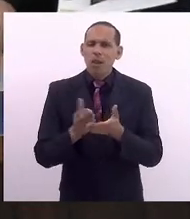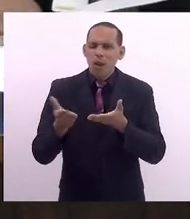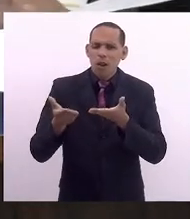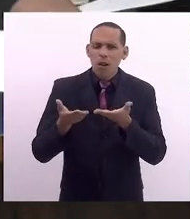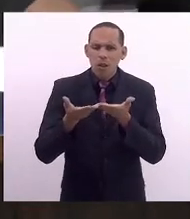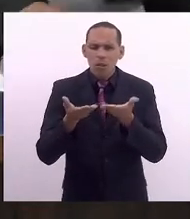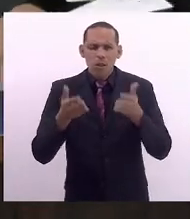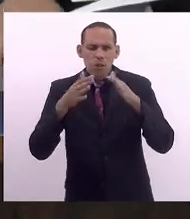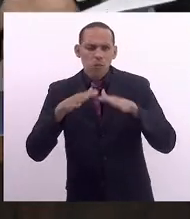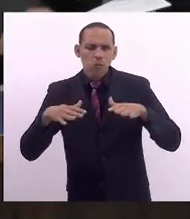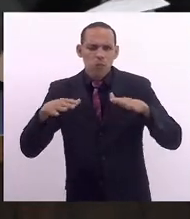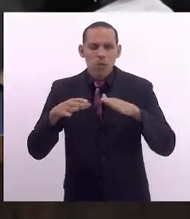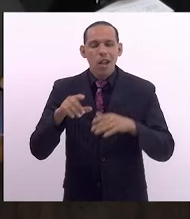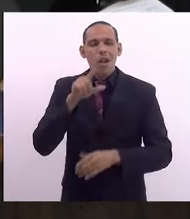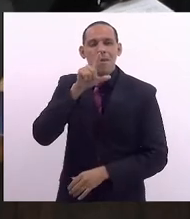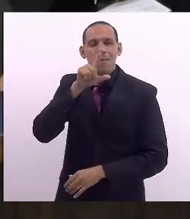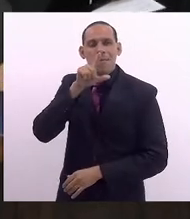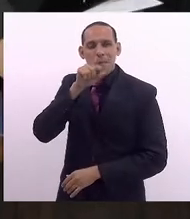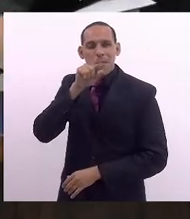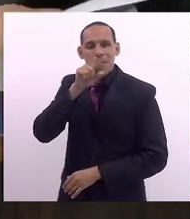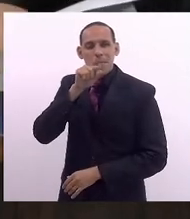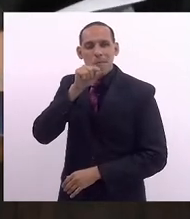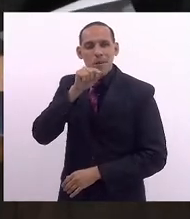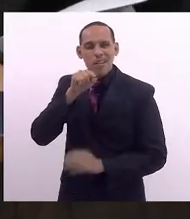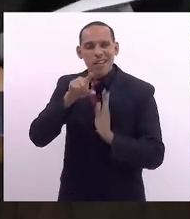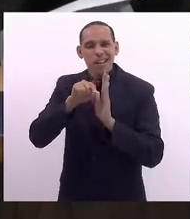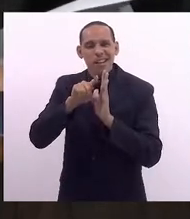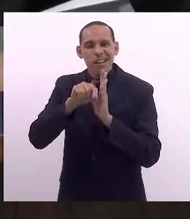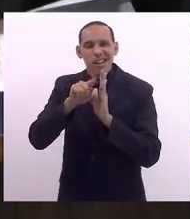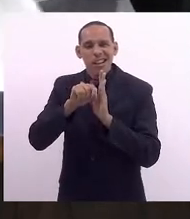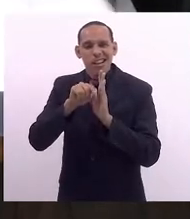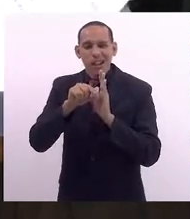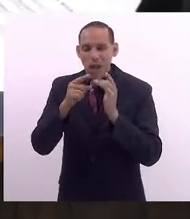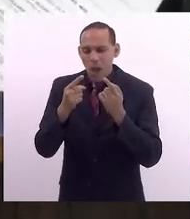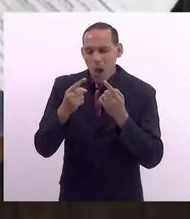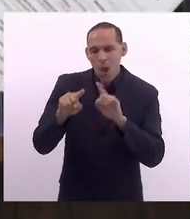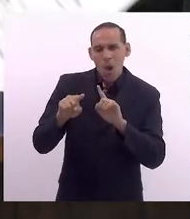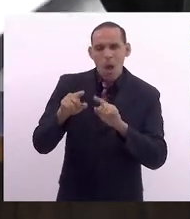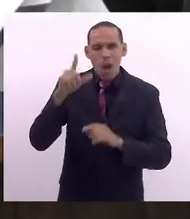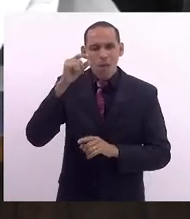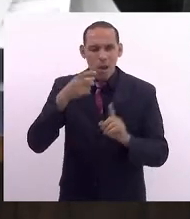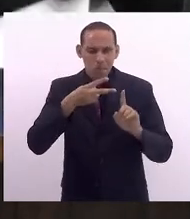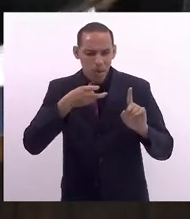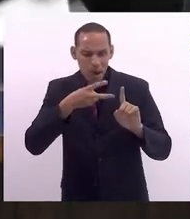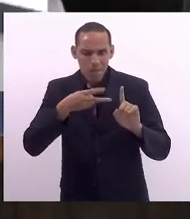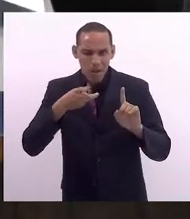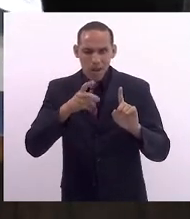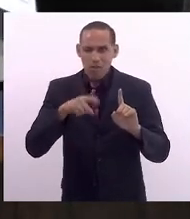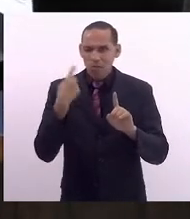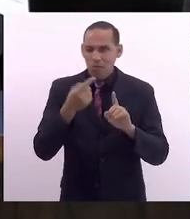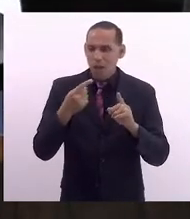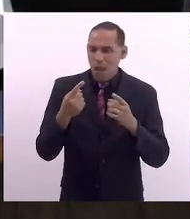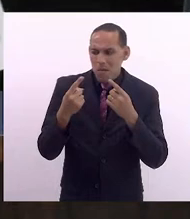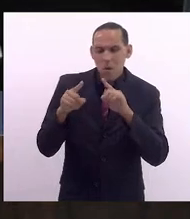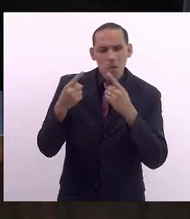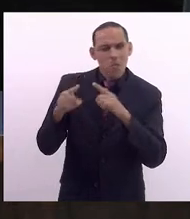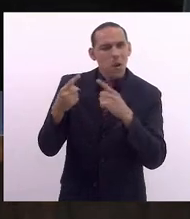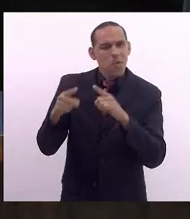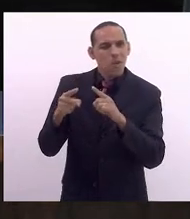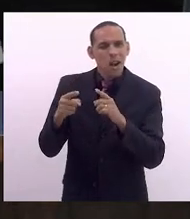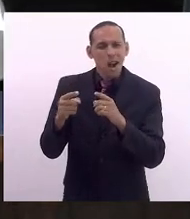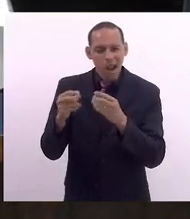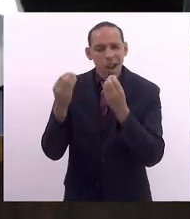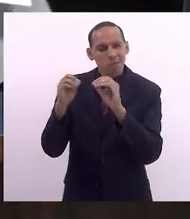a postar no Twitter, que estamos fazendo um tuitaço contra o reconhecimento fotográfico. A nossa Comissão de Direitos